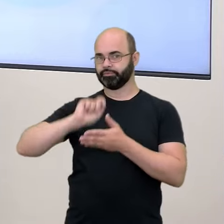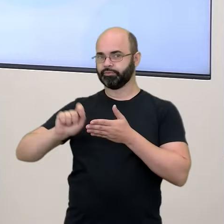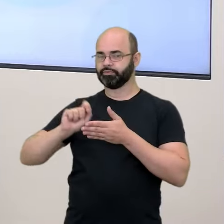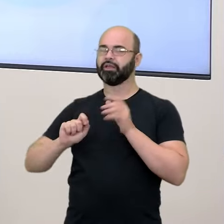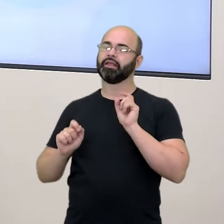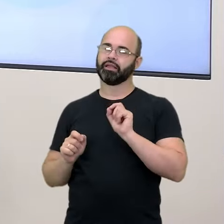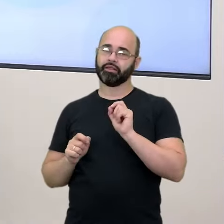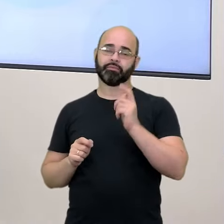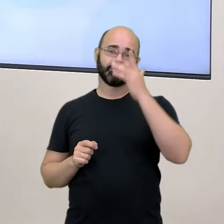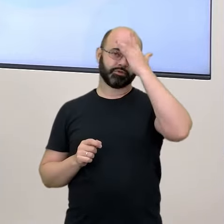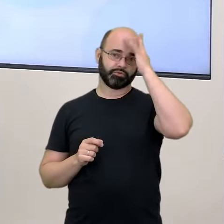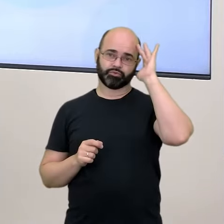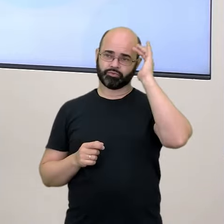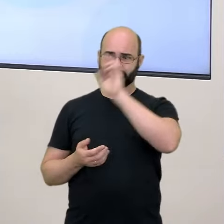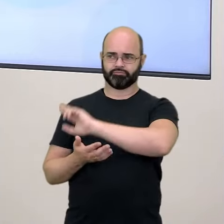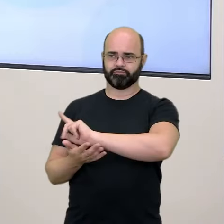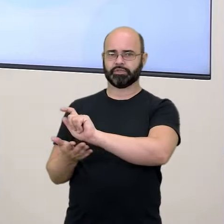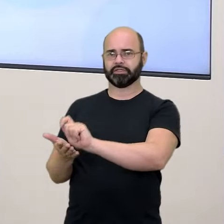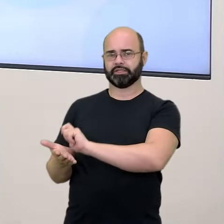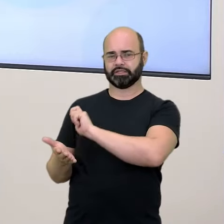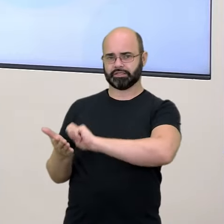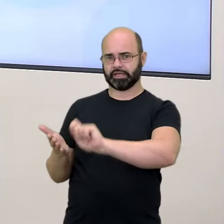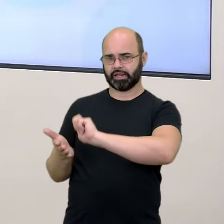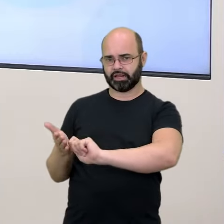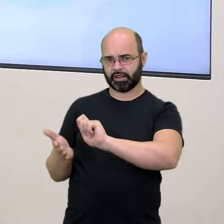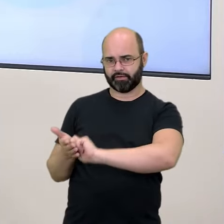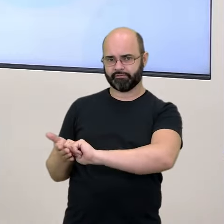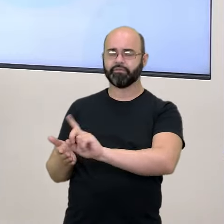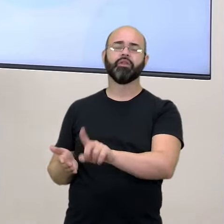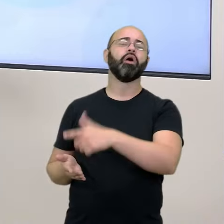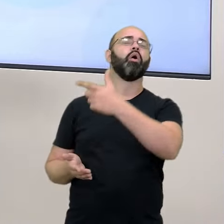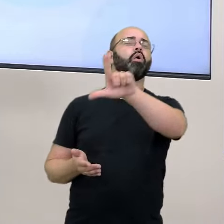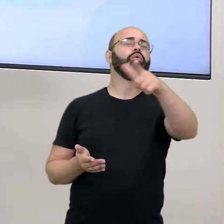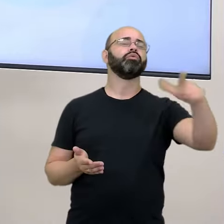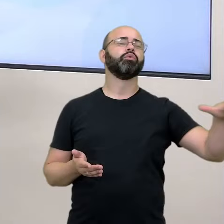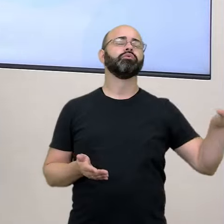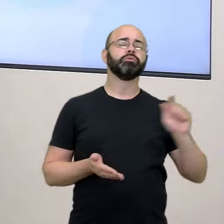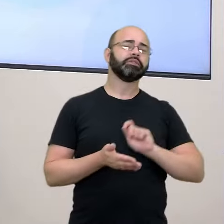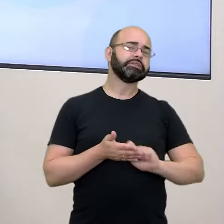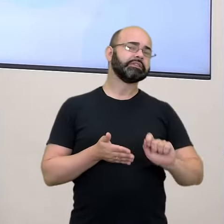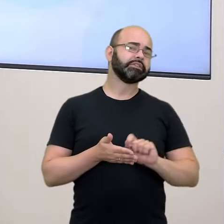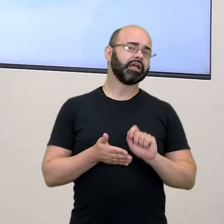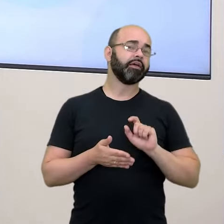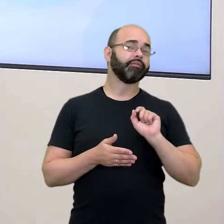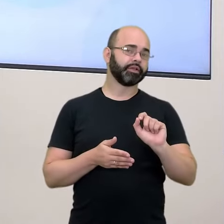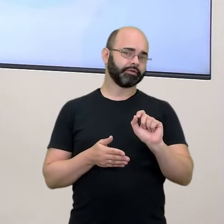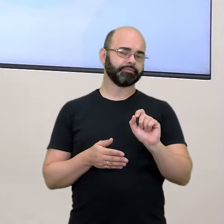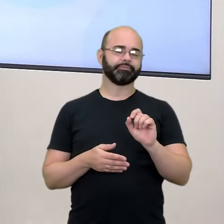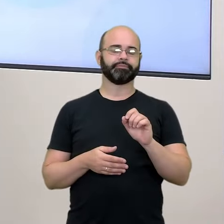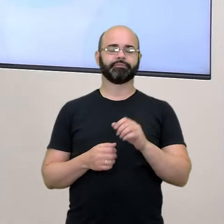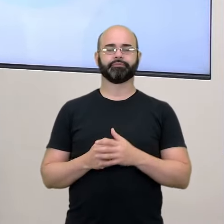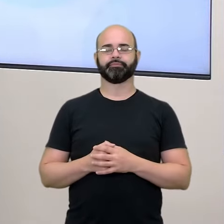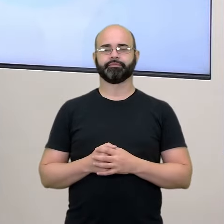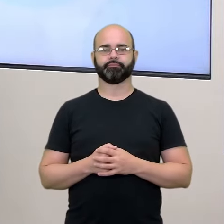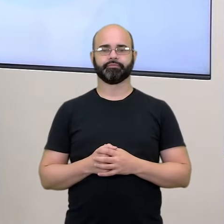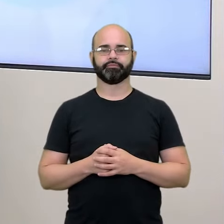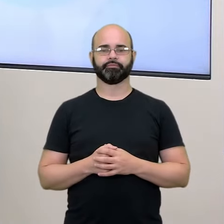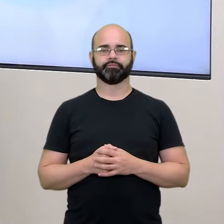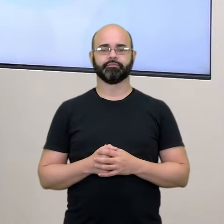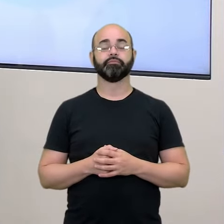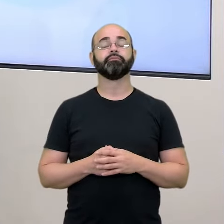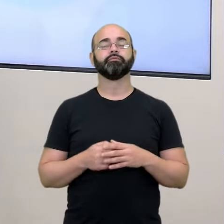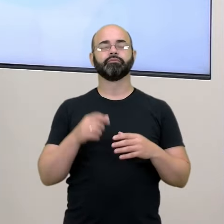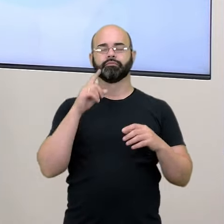Quem mais escreve além deles? Ou seja, qual a personalidade? Na verdade, eu vou ser mais objetivo aqui. Qual é a